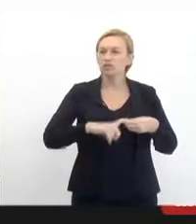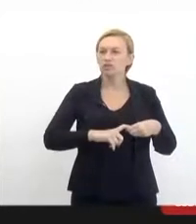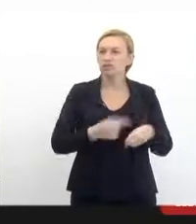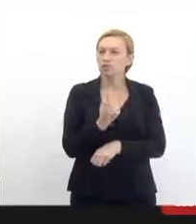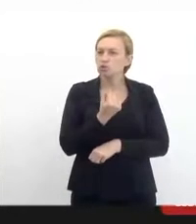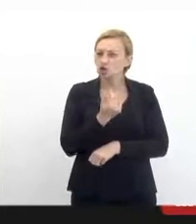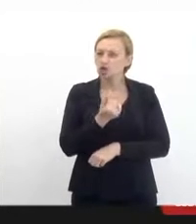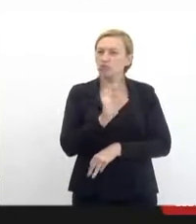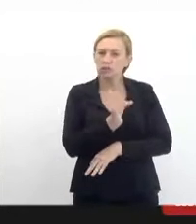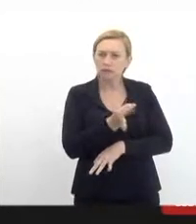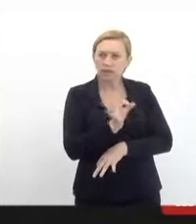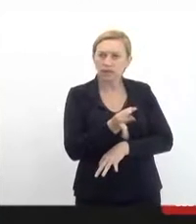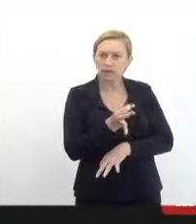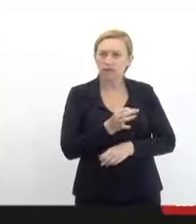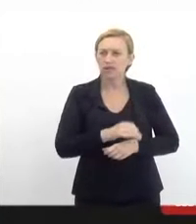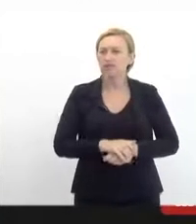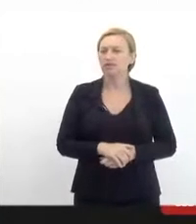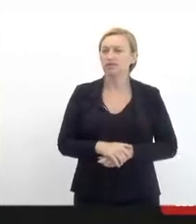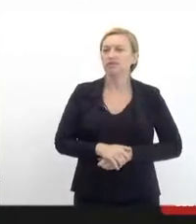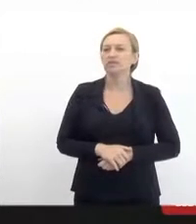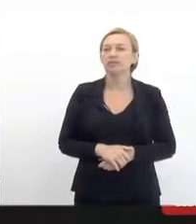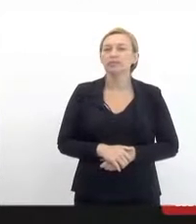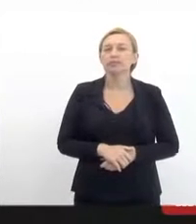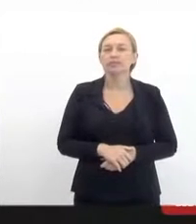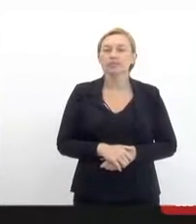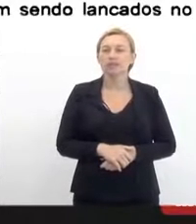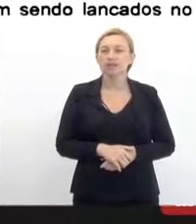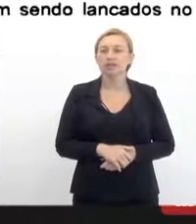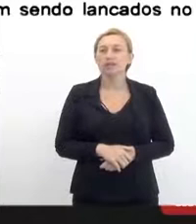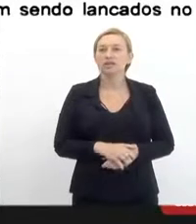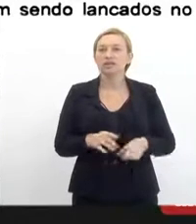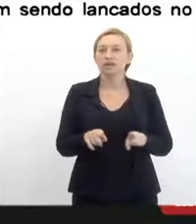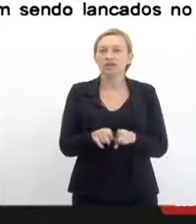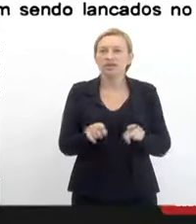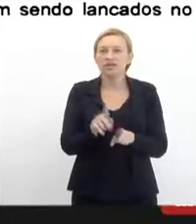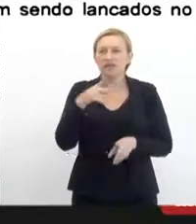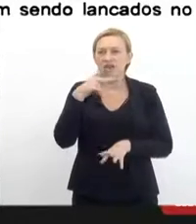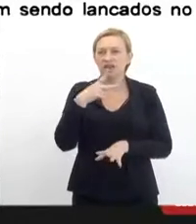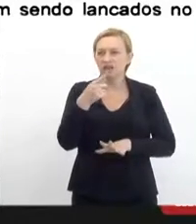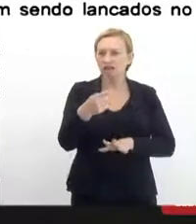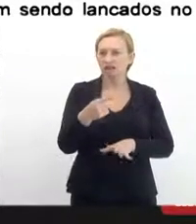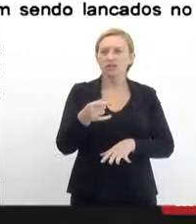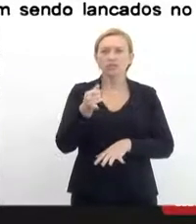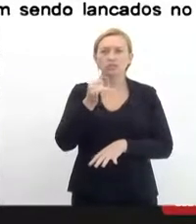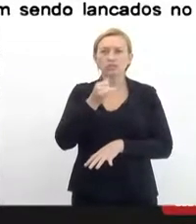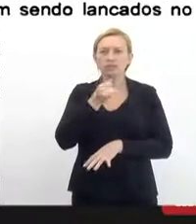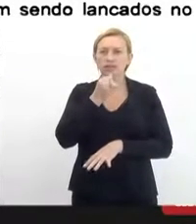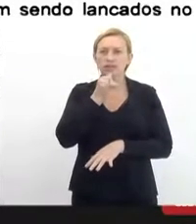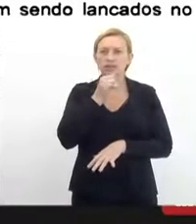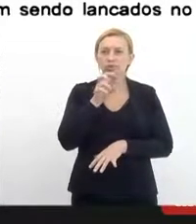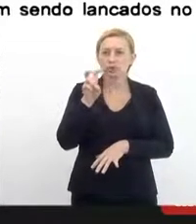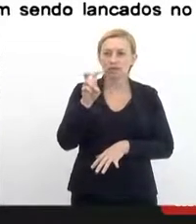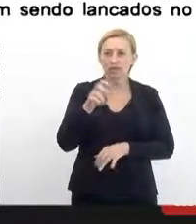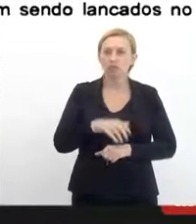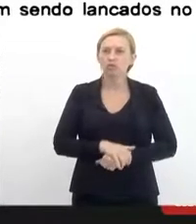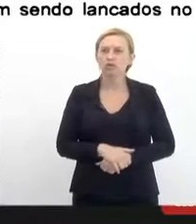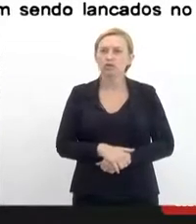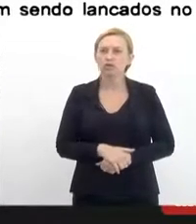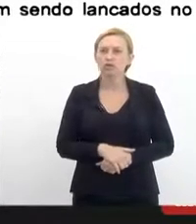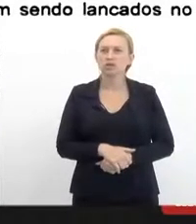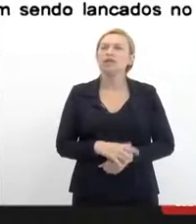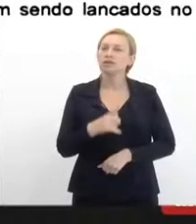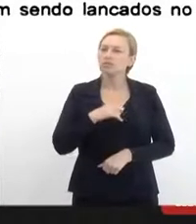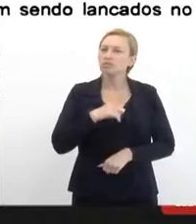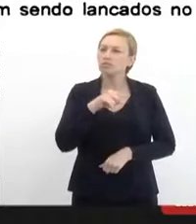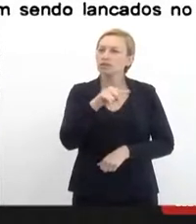crédito de forma proporcional. E aí, trazendo aqui um exemplo do caso 5, né? Nós